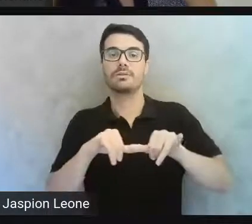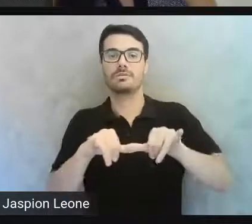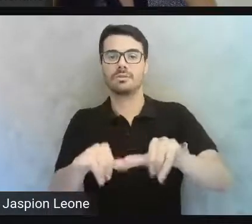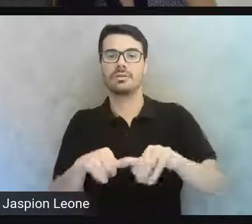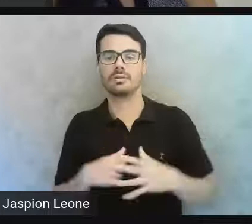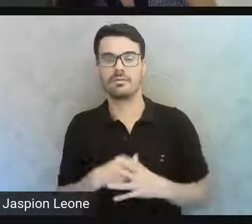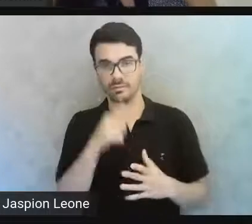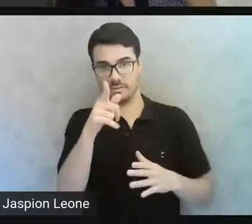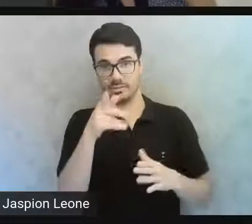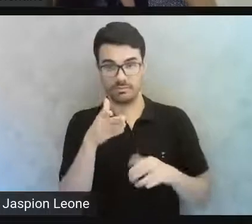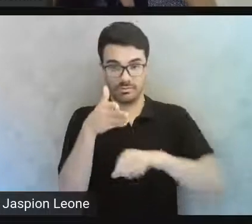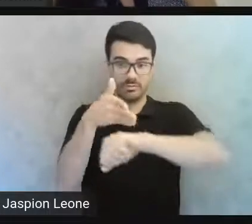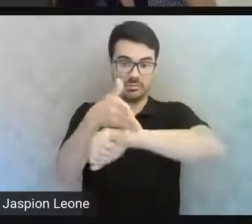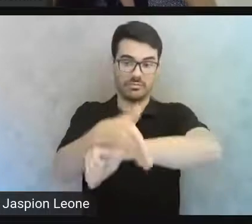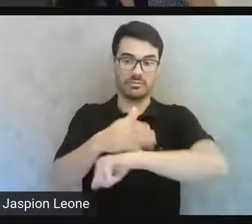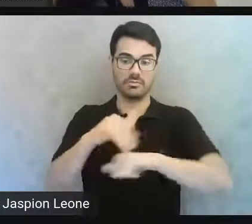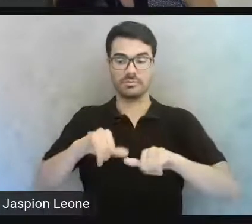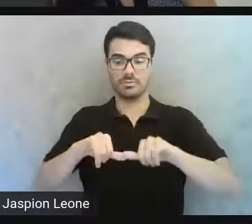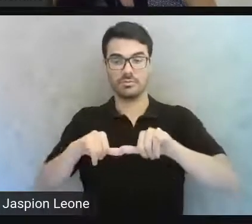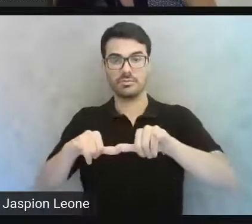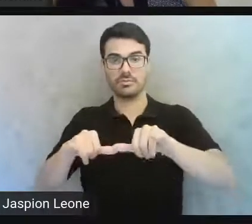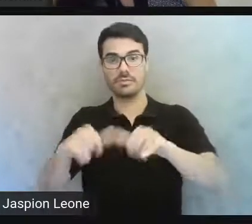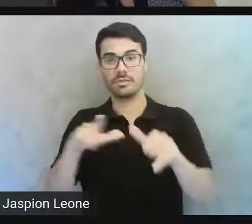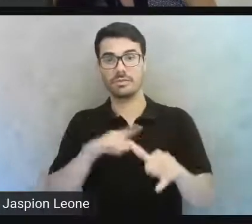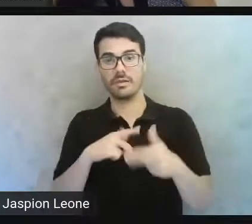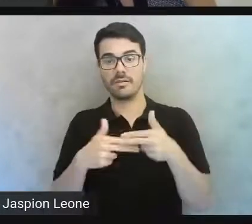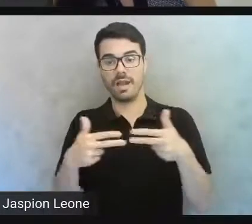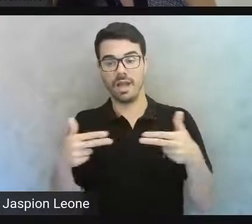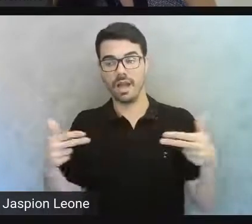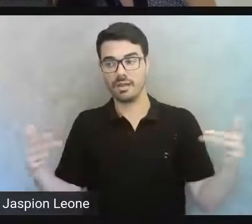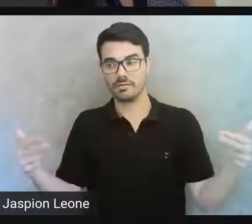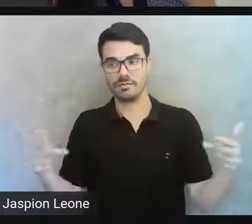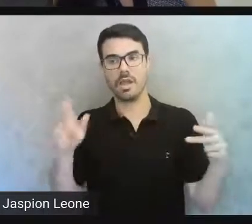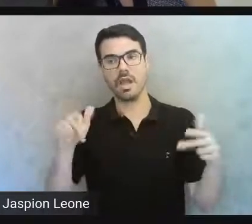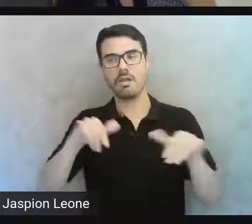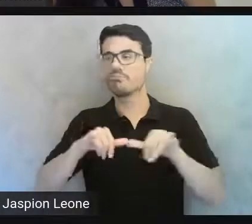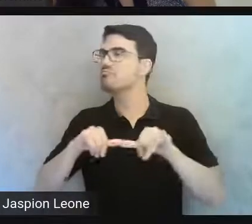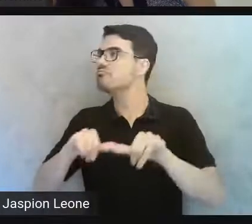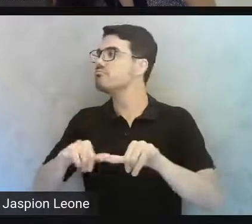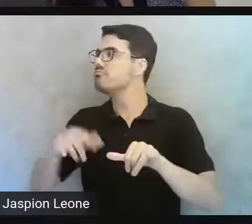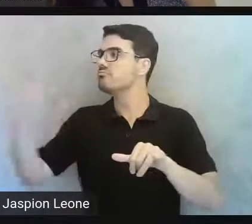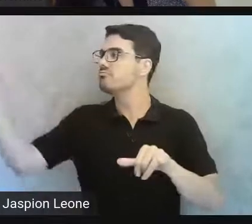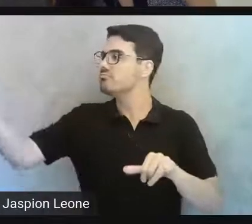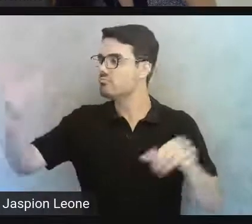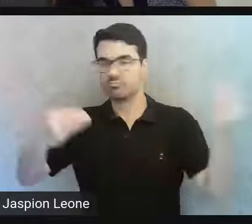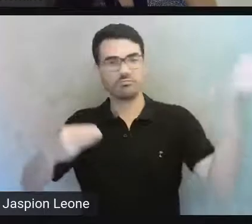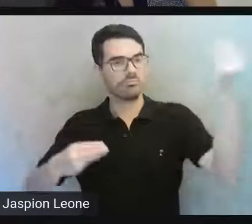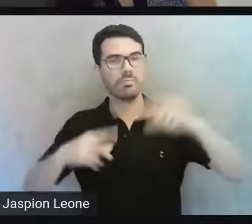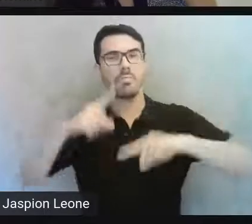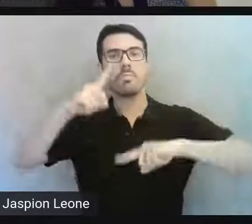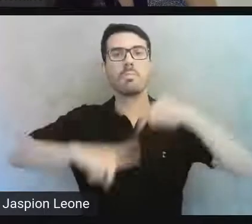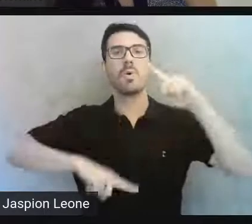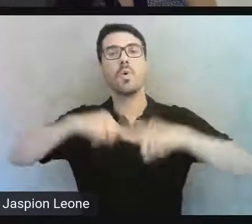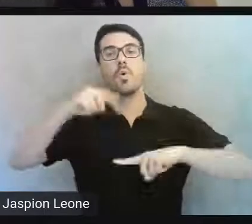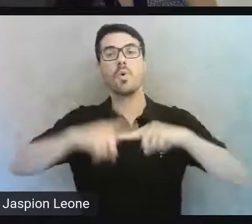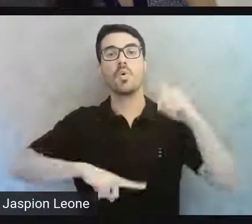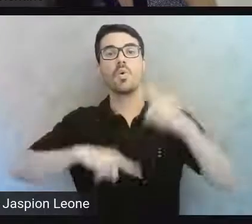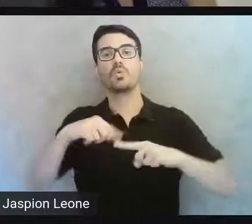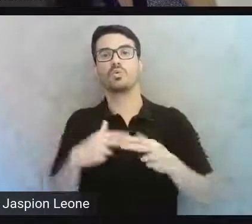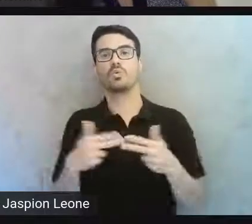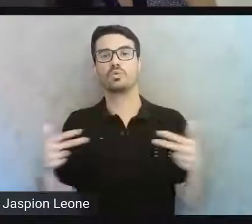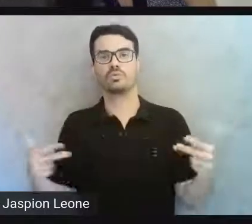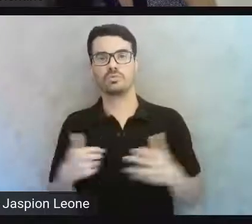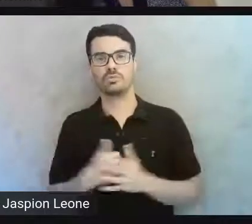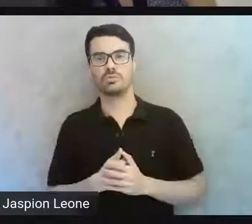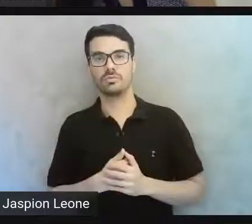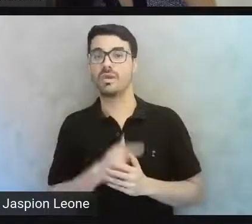entra no supermercado, tem vários produtos ali nas prateleiras. A corretora é isso, é o supermercado. E os produtos, né, o risco está nos produtos, nos